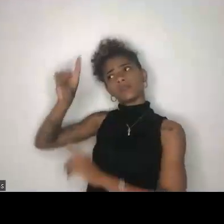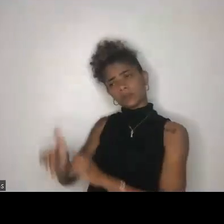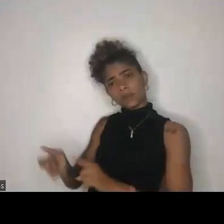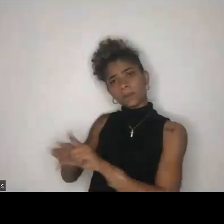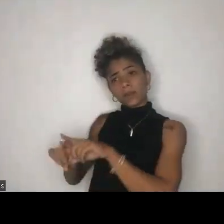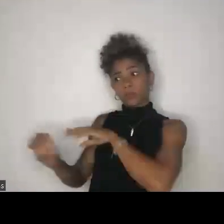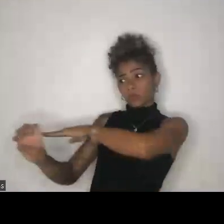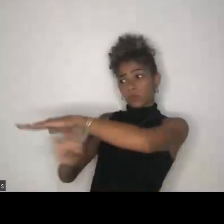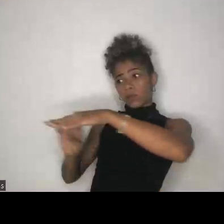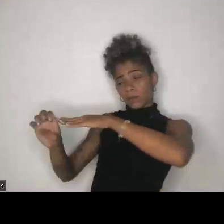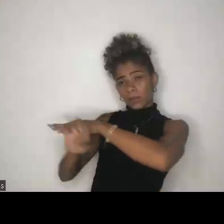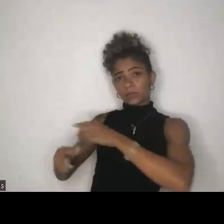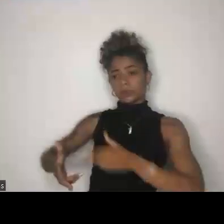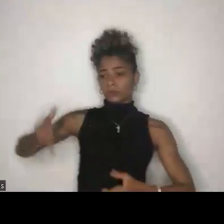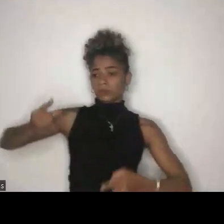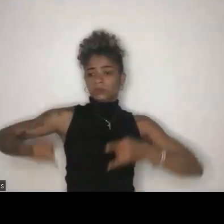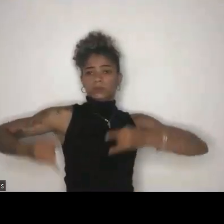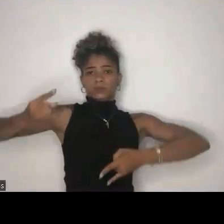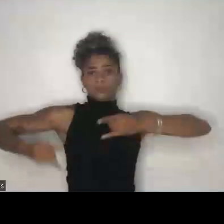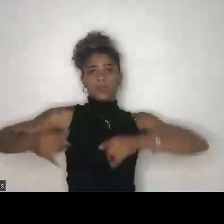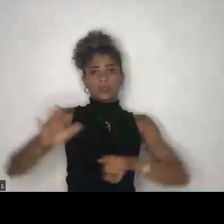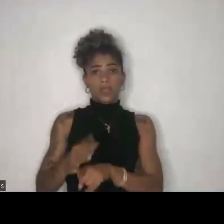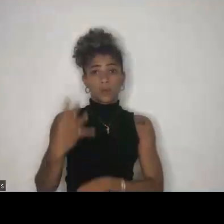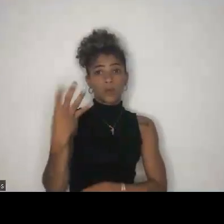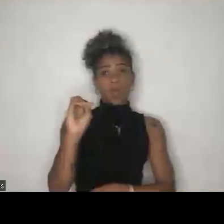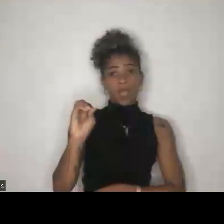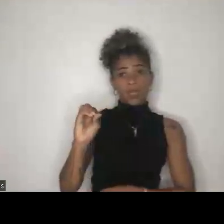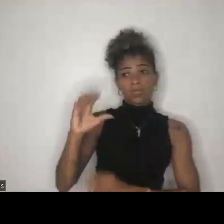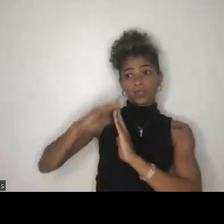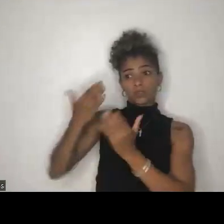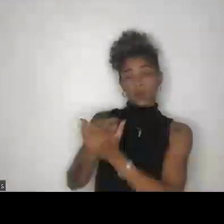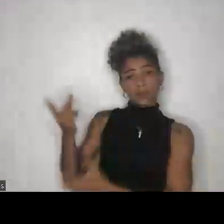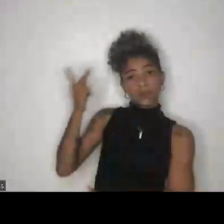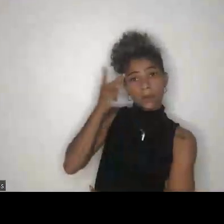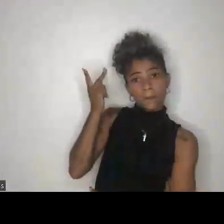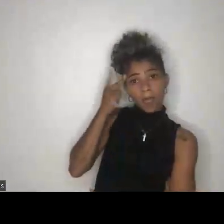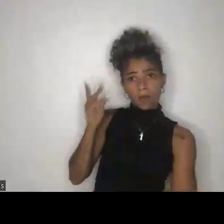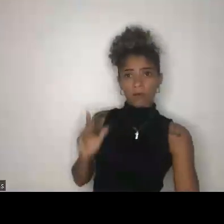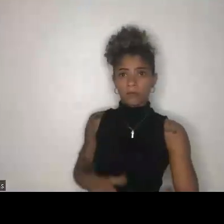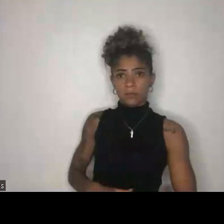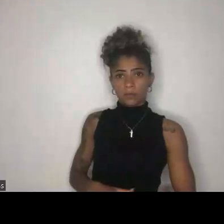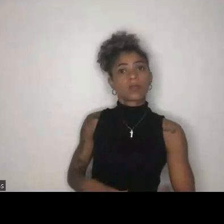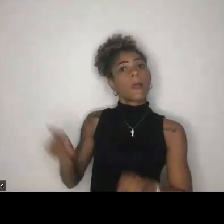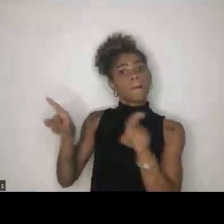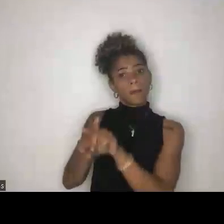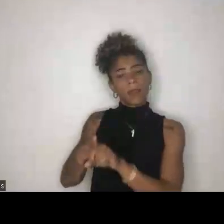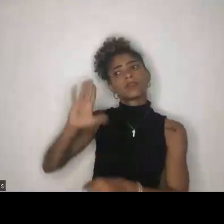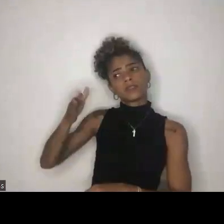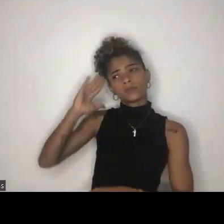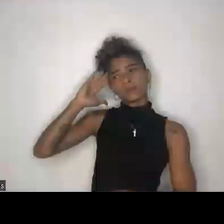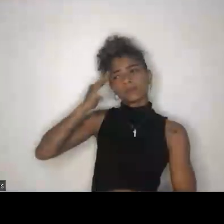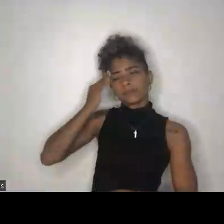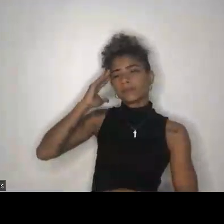de robótica é que tem 40 escolas em São Paulo e e também já tava entendendo que